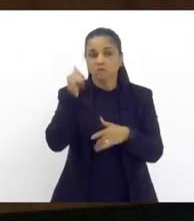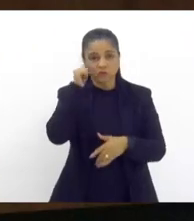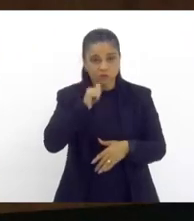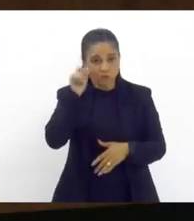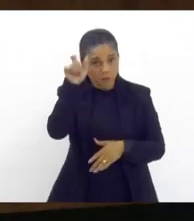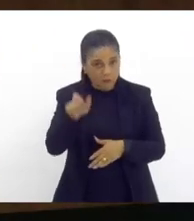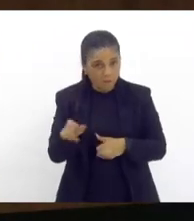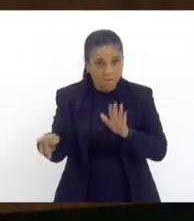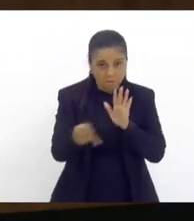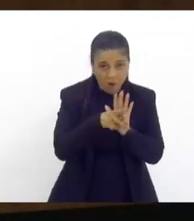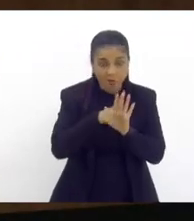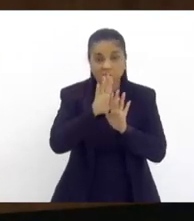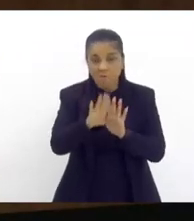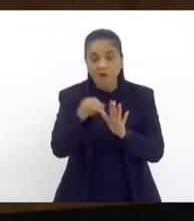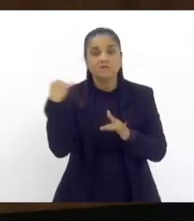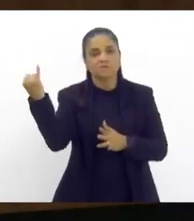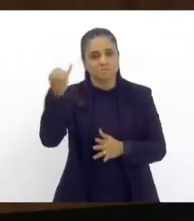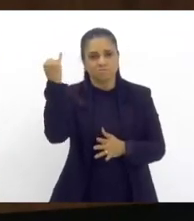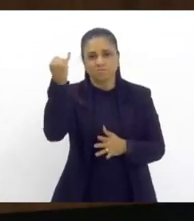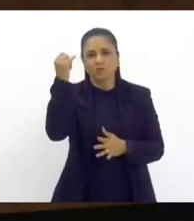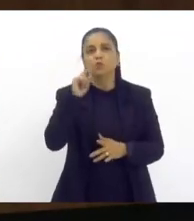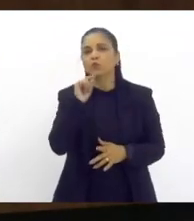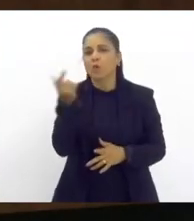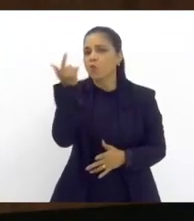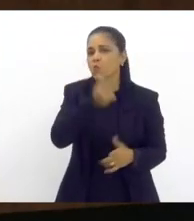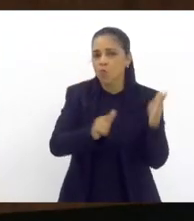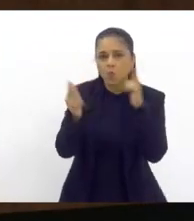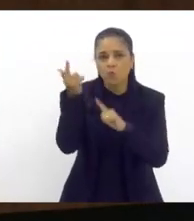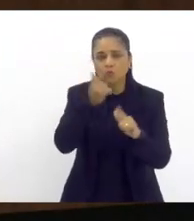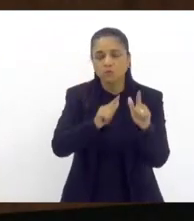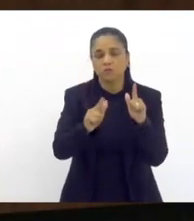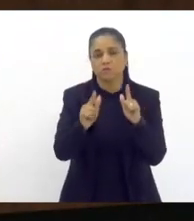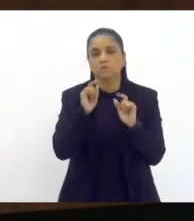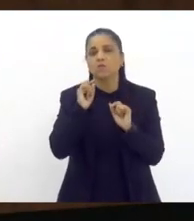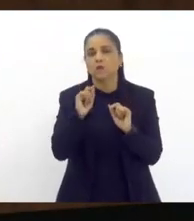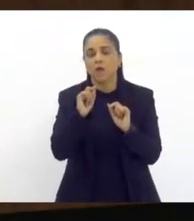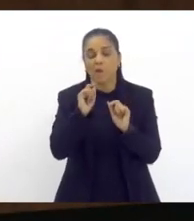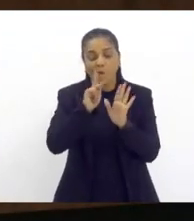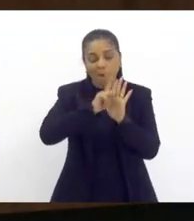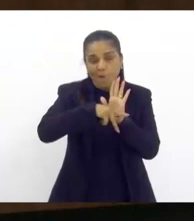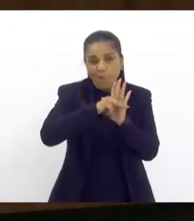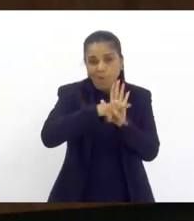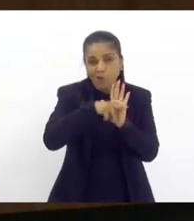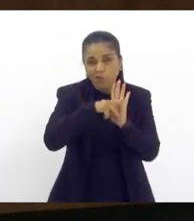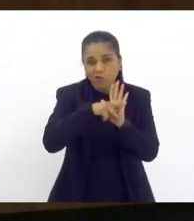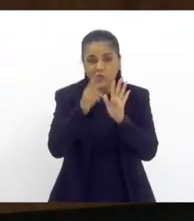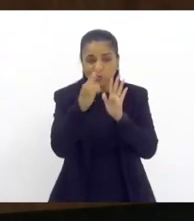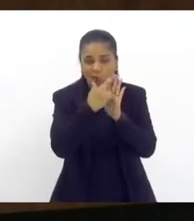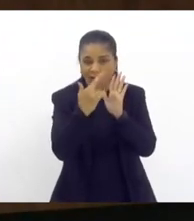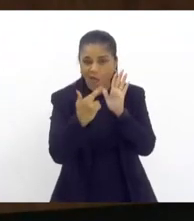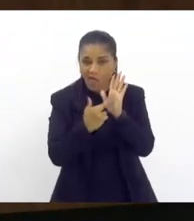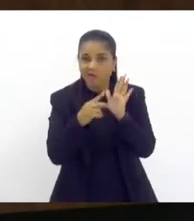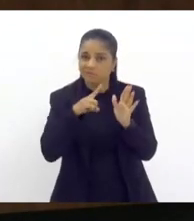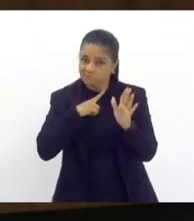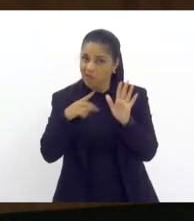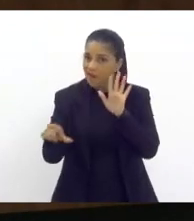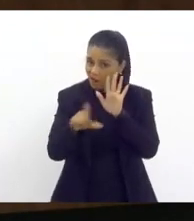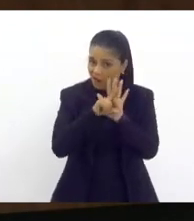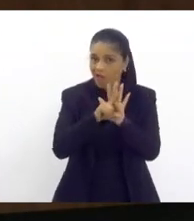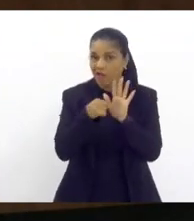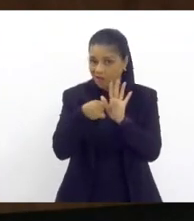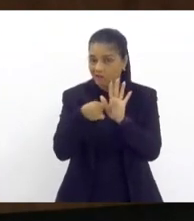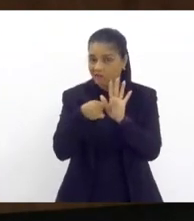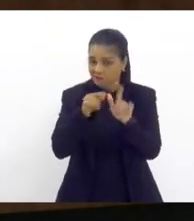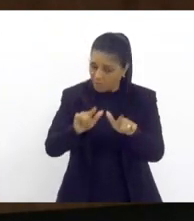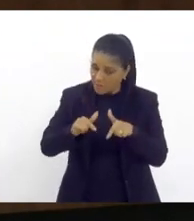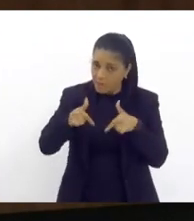tão importante quanto isso é conseguirmos regulamentar os projetos de lei que já viraram lei e que